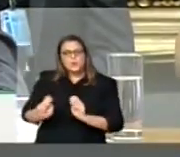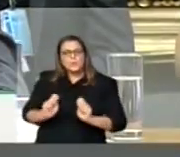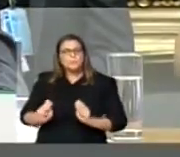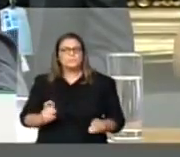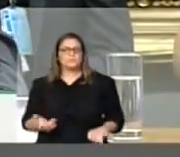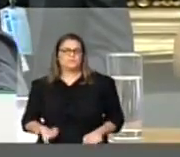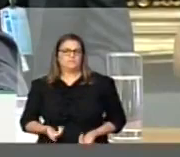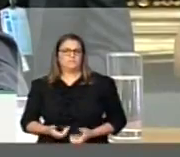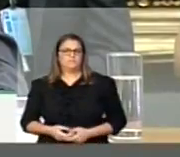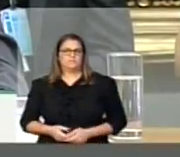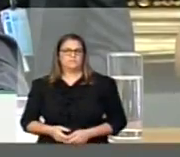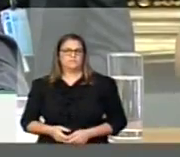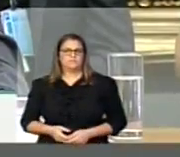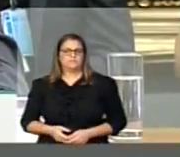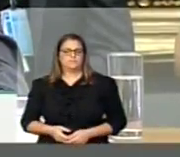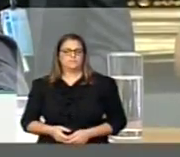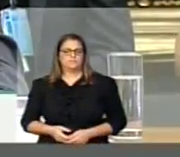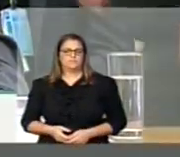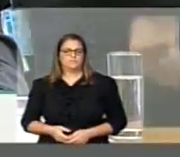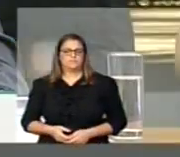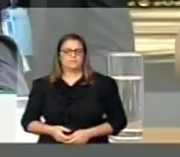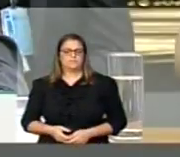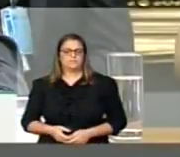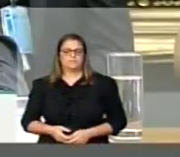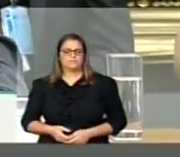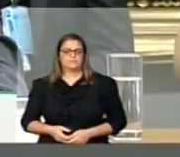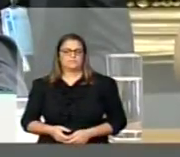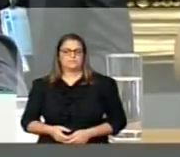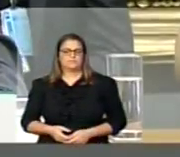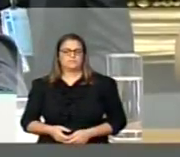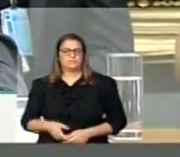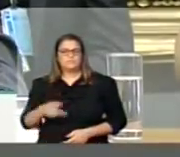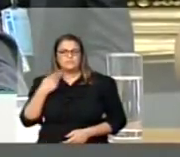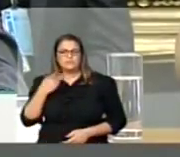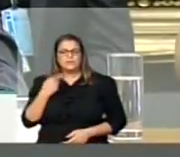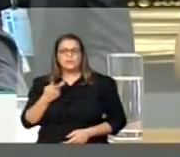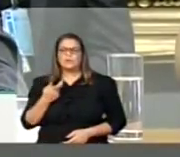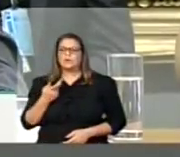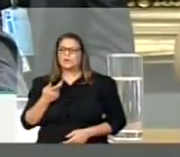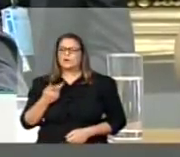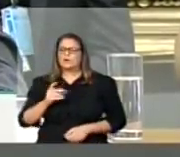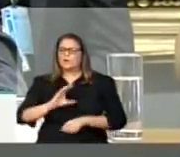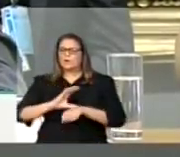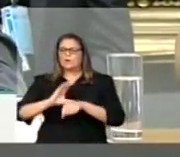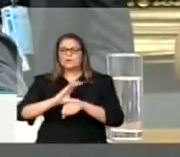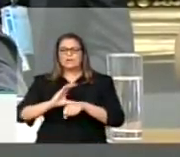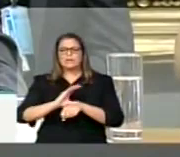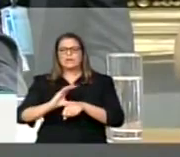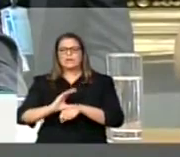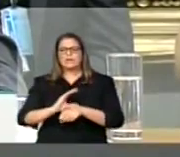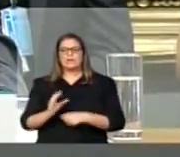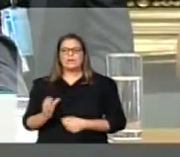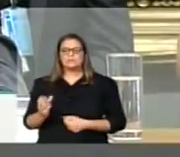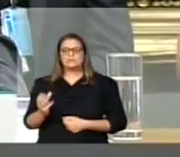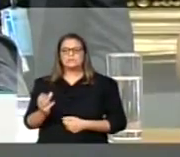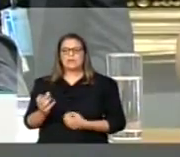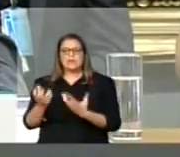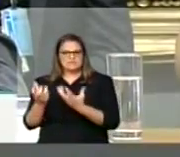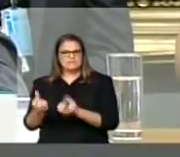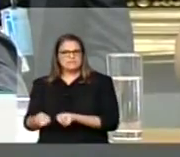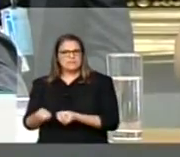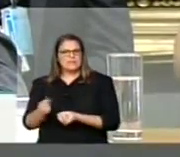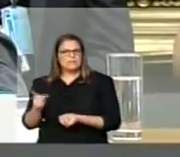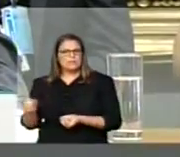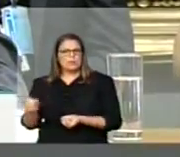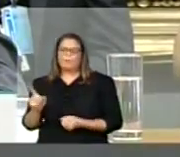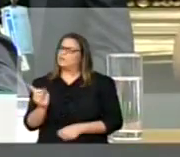Rejeito ainda o argumento de que o Congresso Nacional convalidou as ilicitudes praticadas pela denunciada